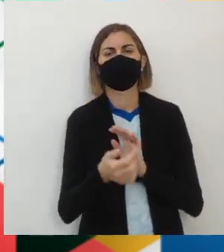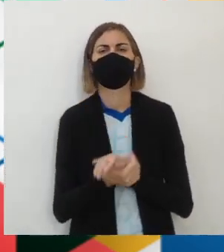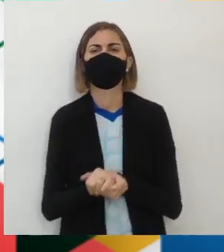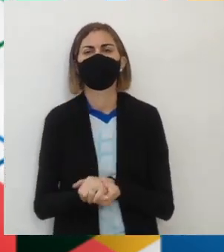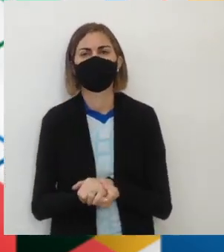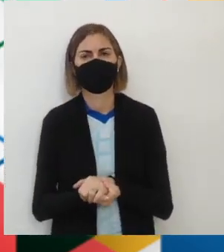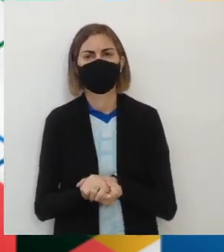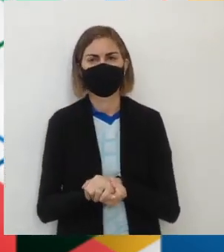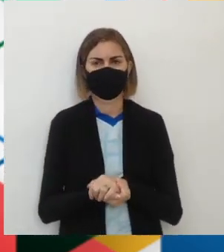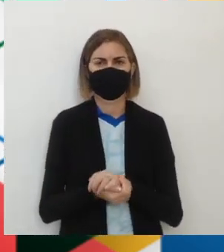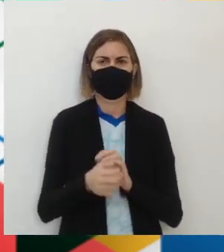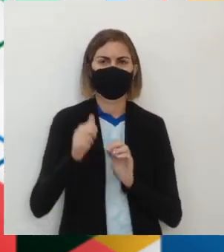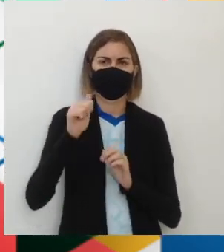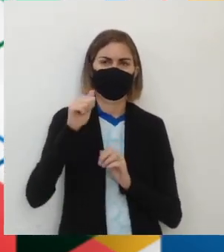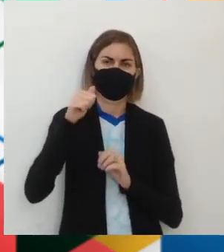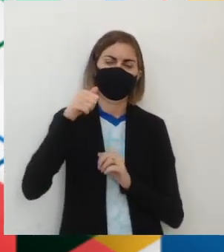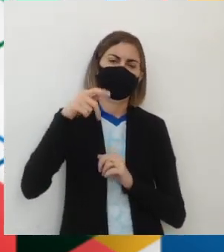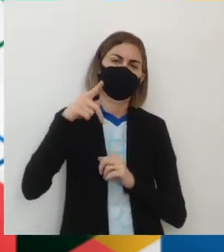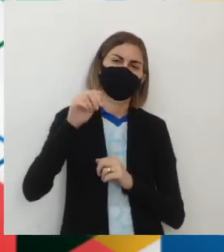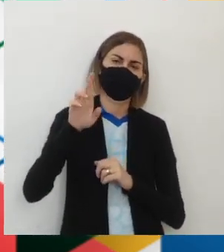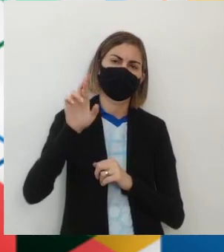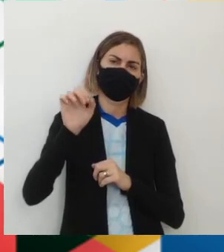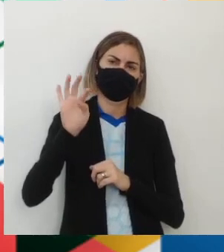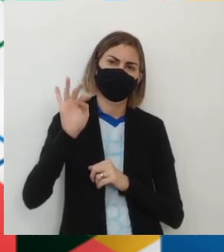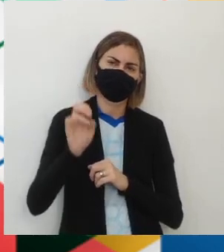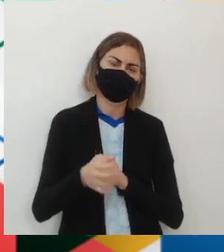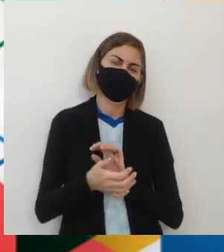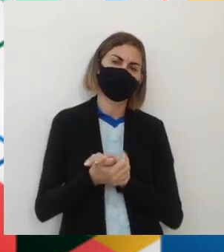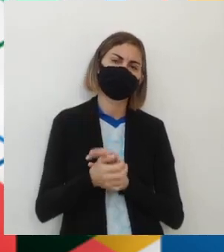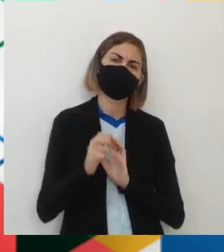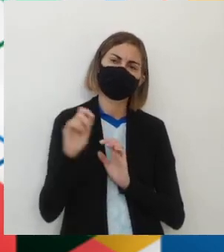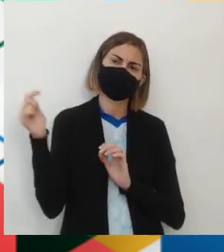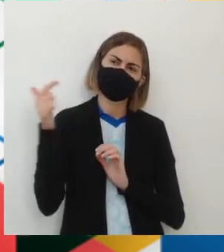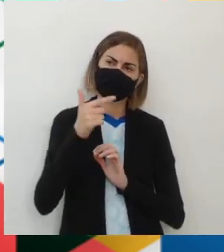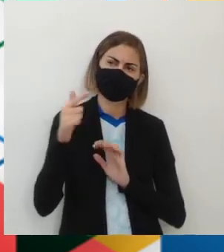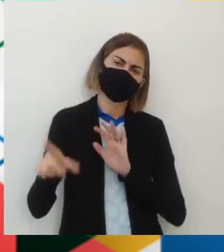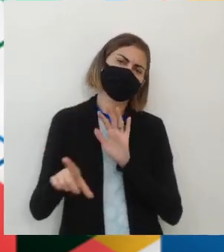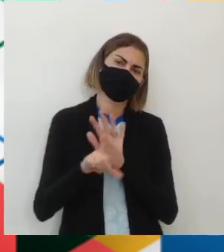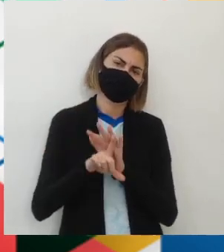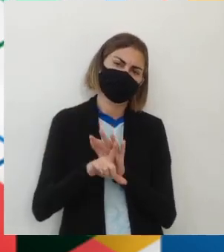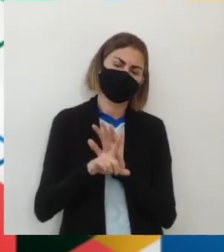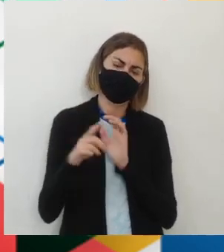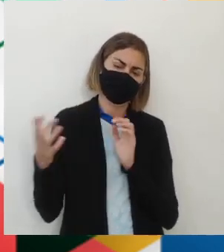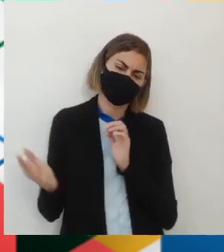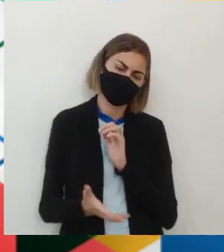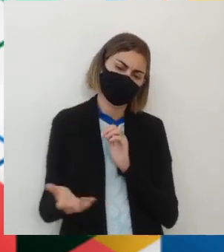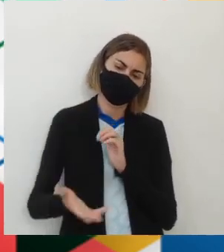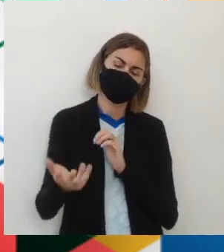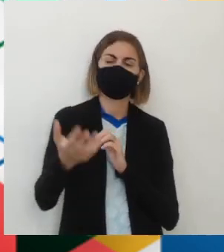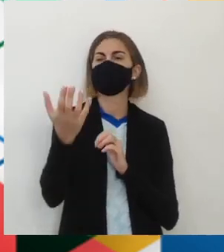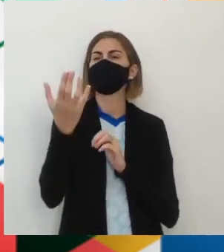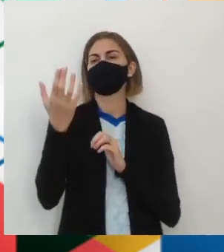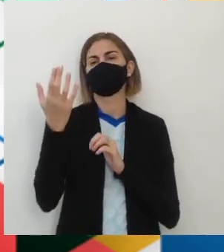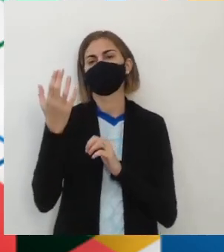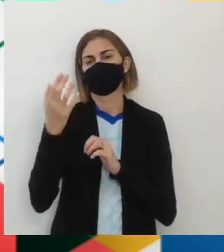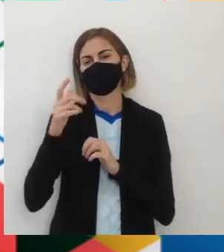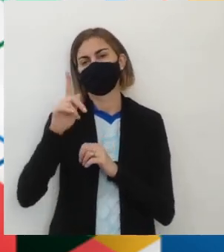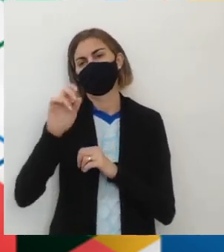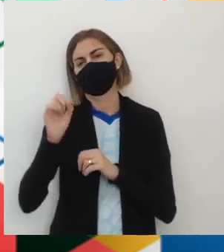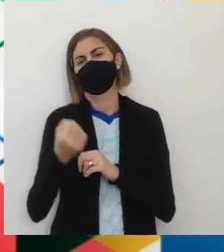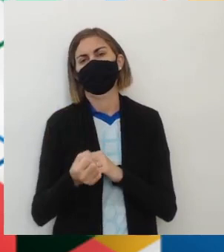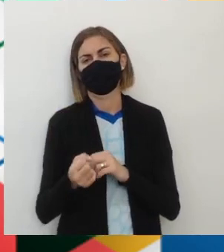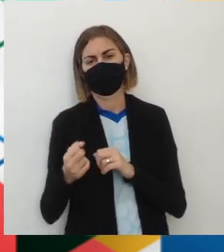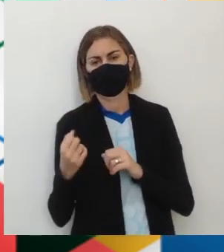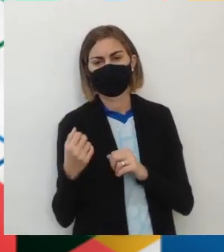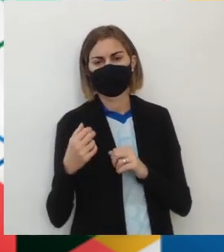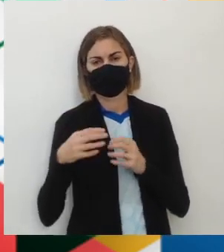molar aparente do ar. Segundo a lei de Graham, a velocidade com que um gás